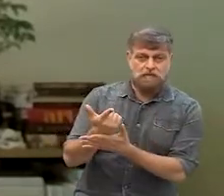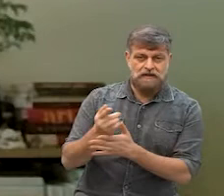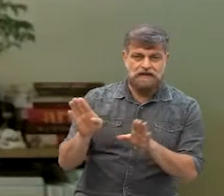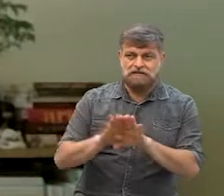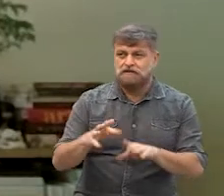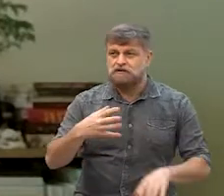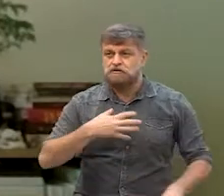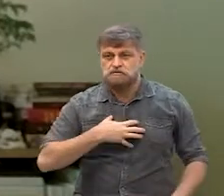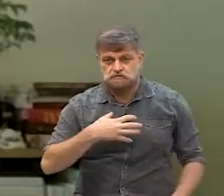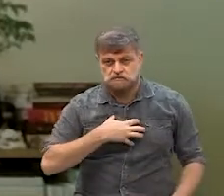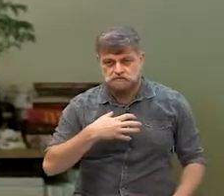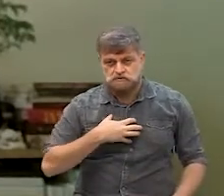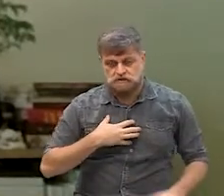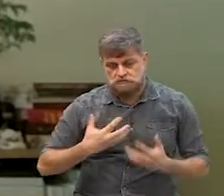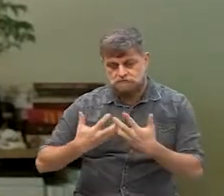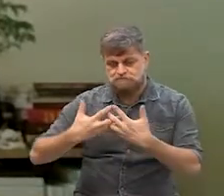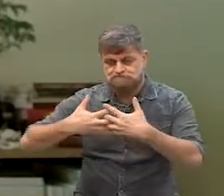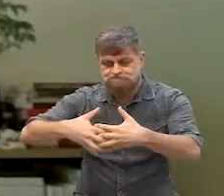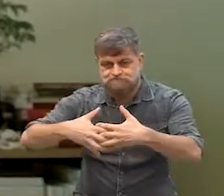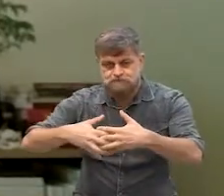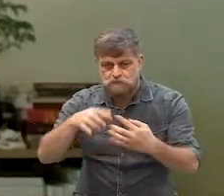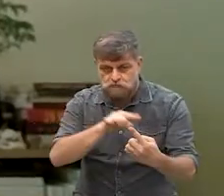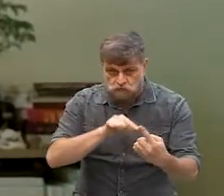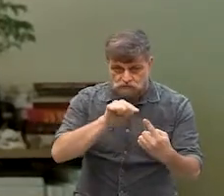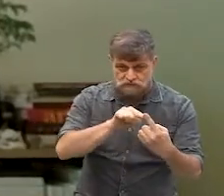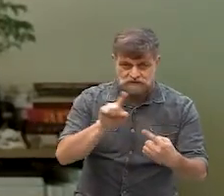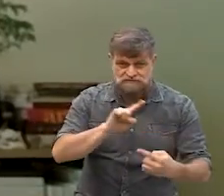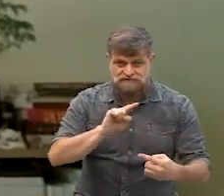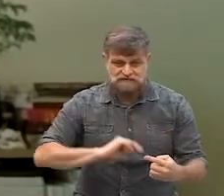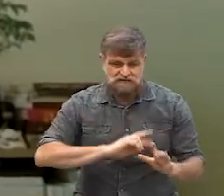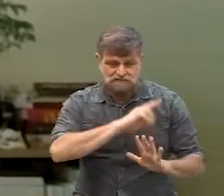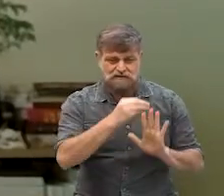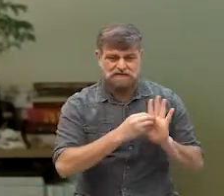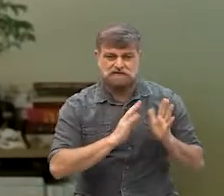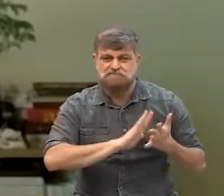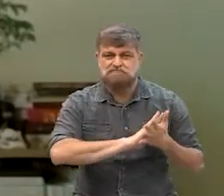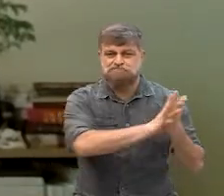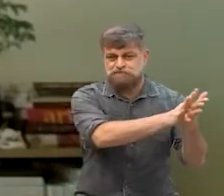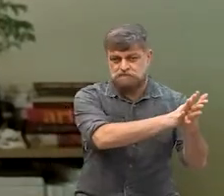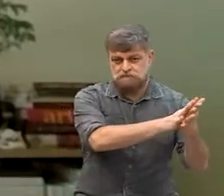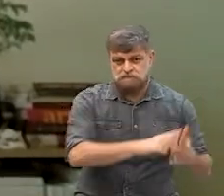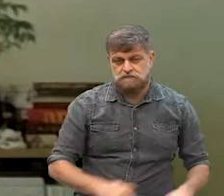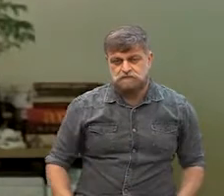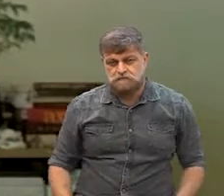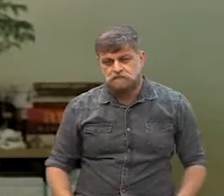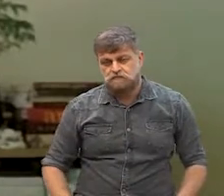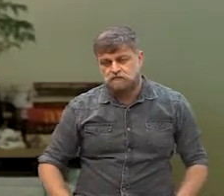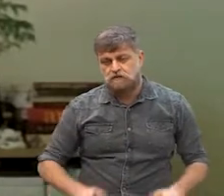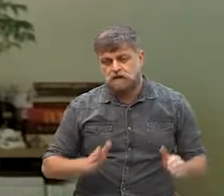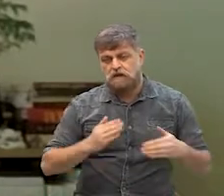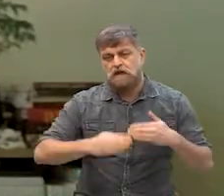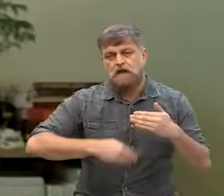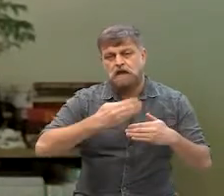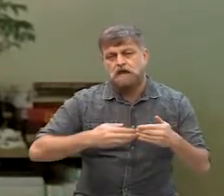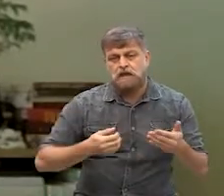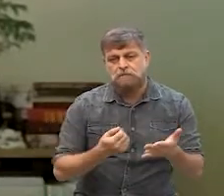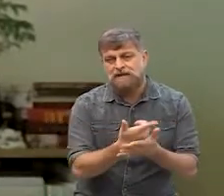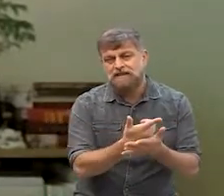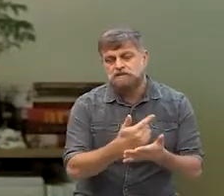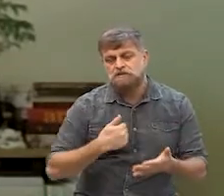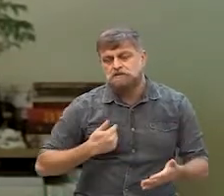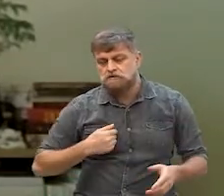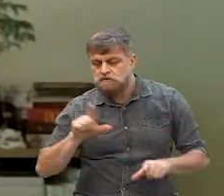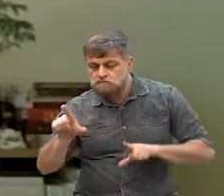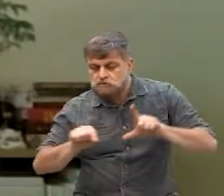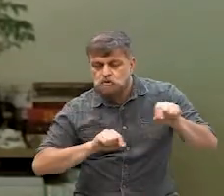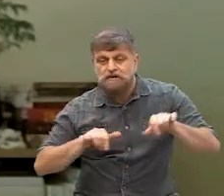de maneira efetiva para não impactar também o meio ambiente. Né? Que tipo de embalagem que eu tô escolhendo